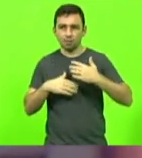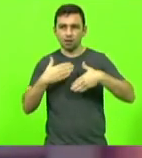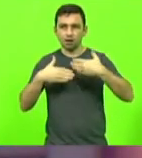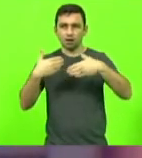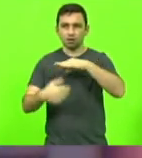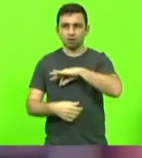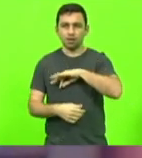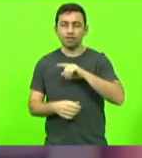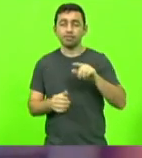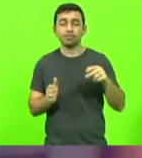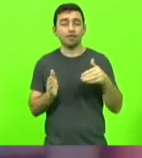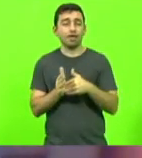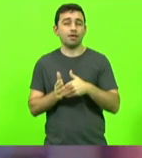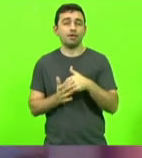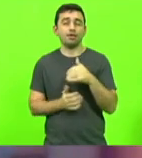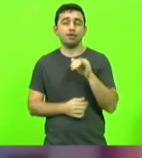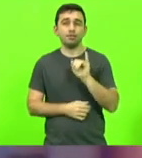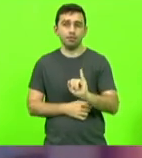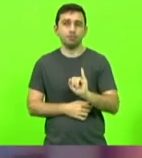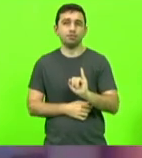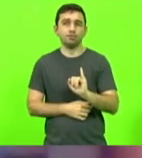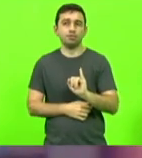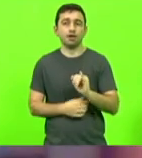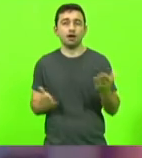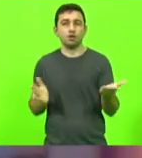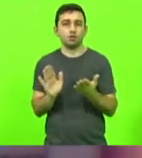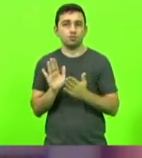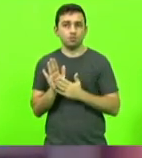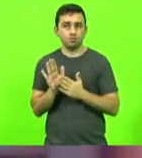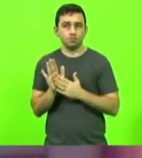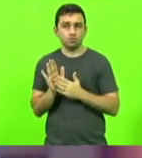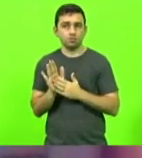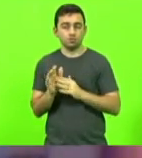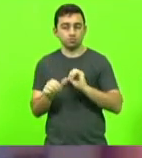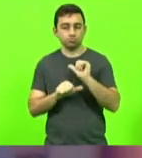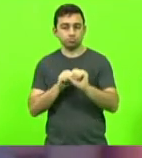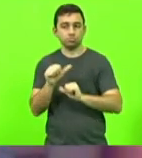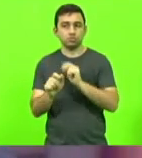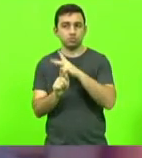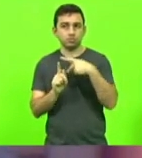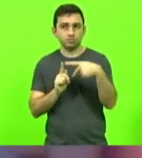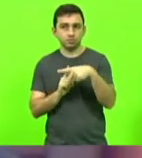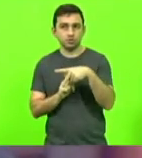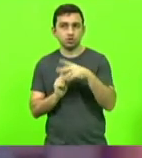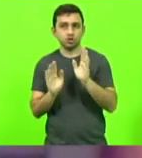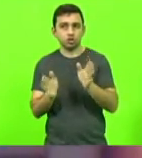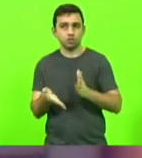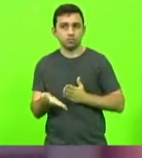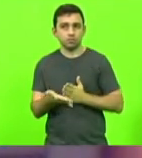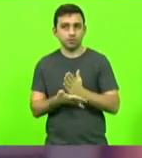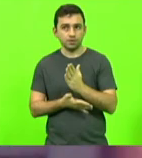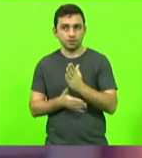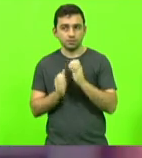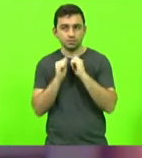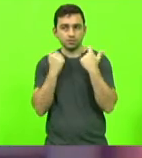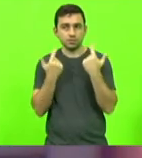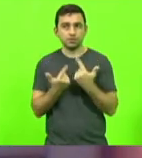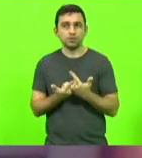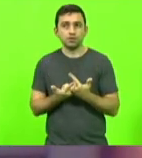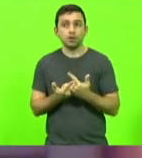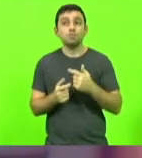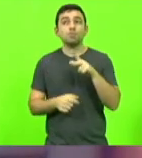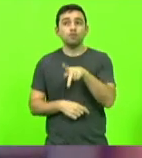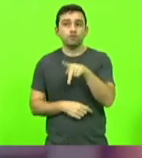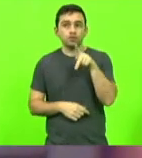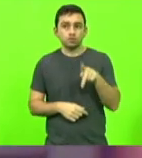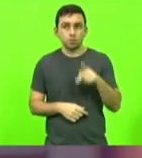I. Nós estamos propondo aqui que, em função da reforma da Previdência aprovada na Assembleia, os professores que